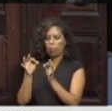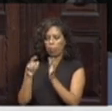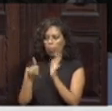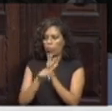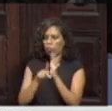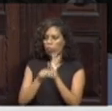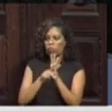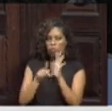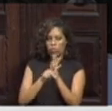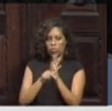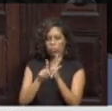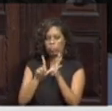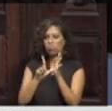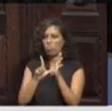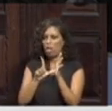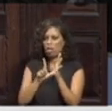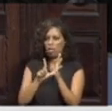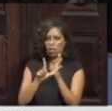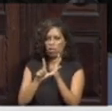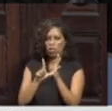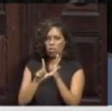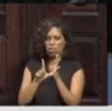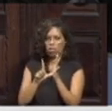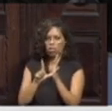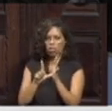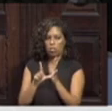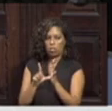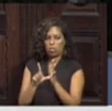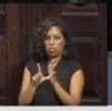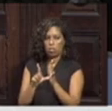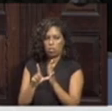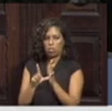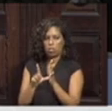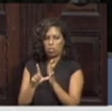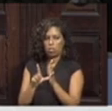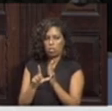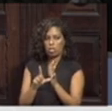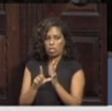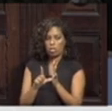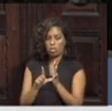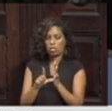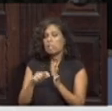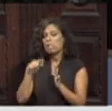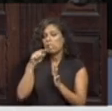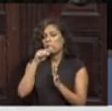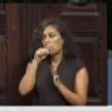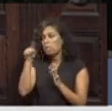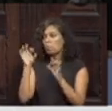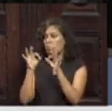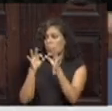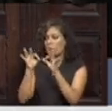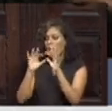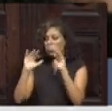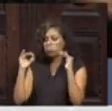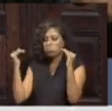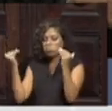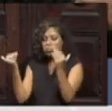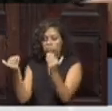colocar estará em na pauta da semana do dia 20. Mas é importante os deputados se darem conta. Foi uma comissão da qual fui relator.